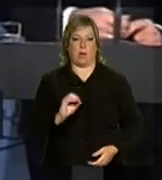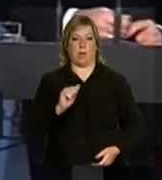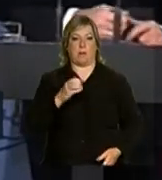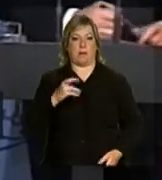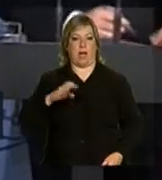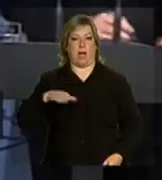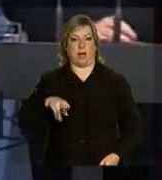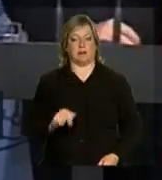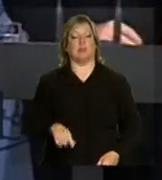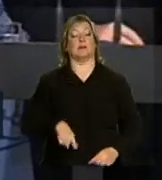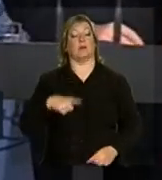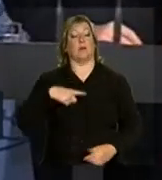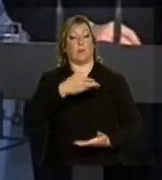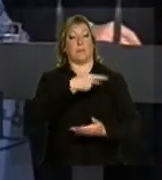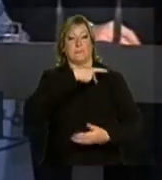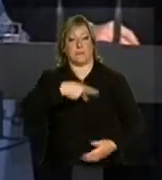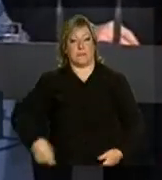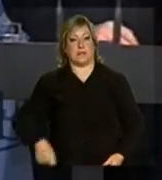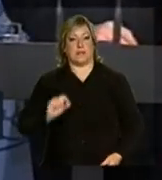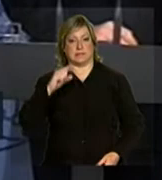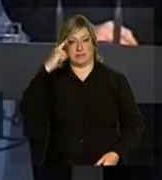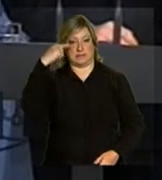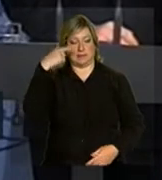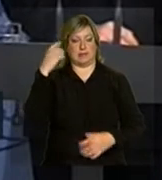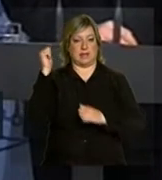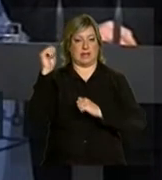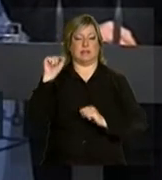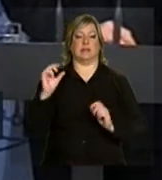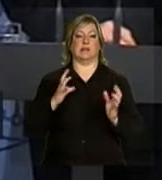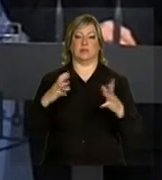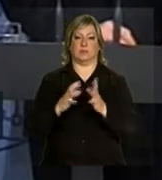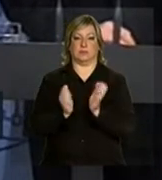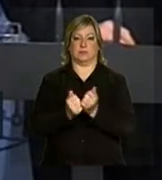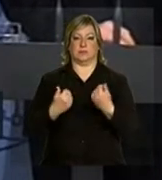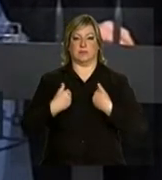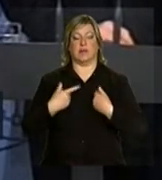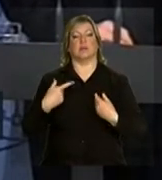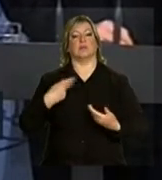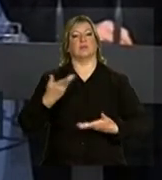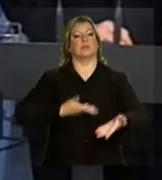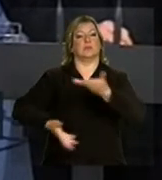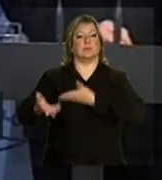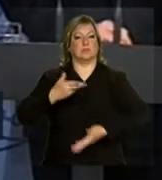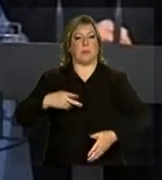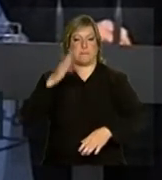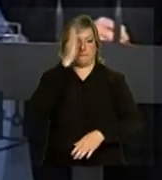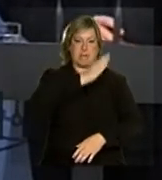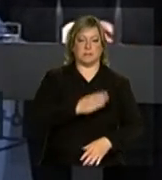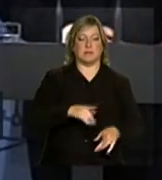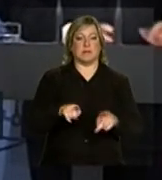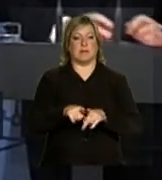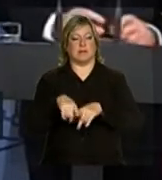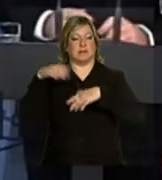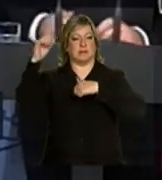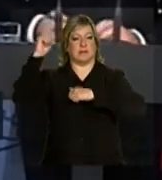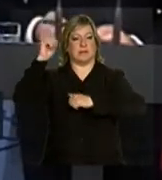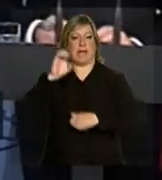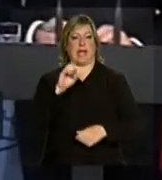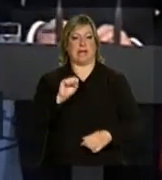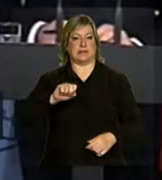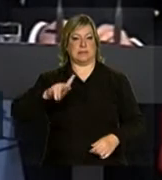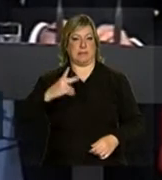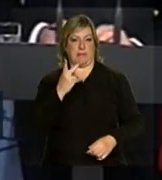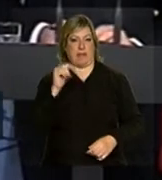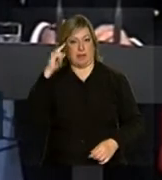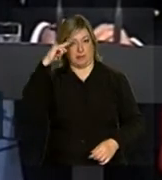presidente Rajoy e eu consideramos que a relação entre o Brasil e a Espanha vive hoje um momento promissor. Há